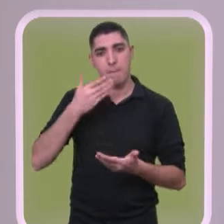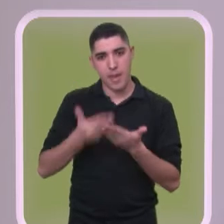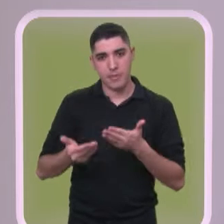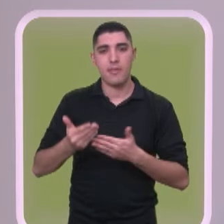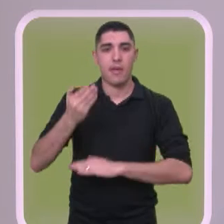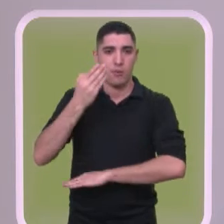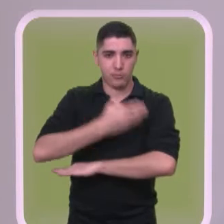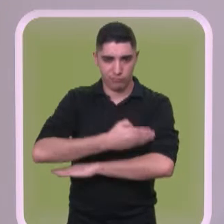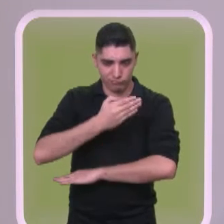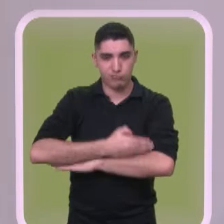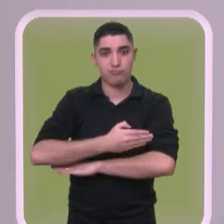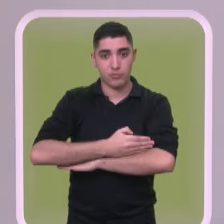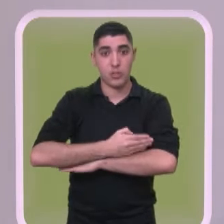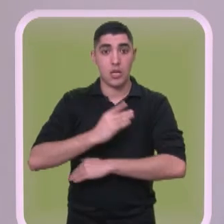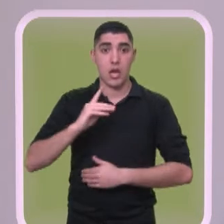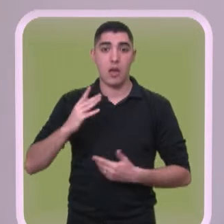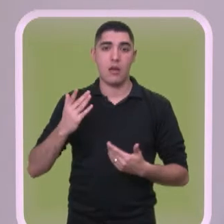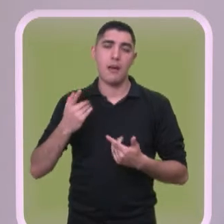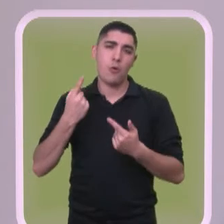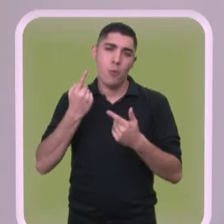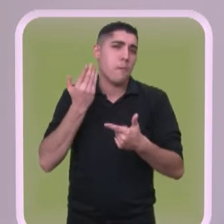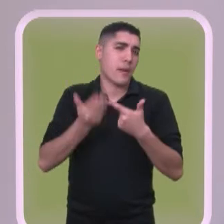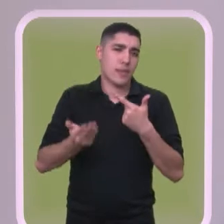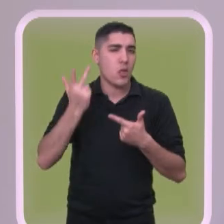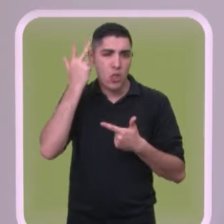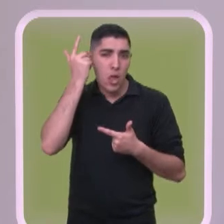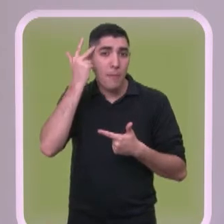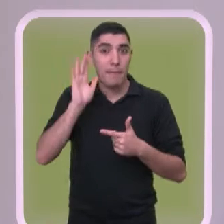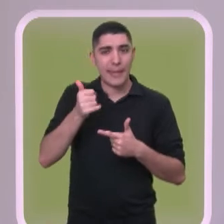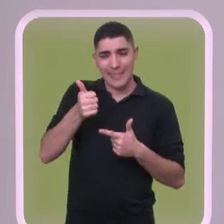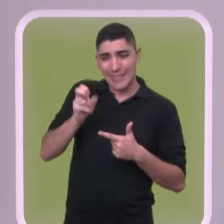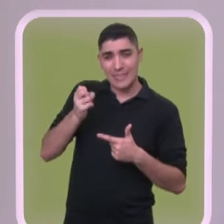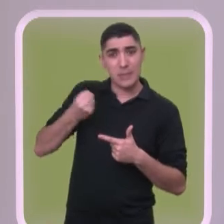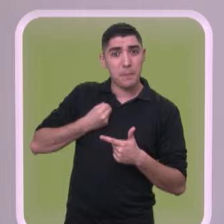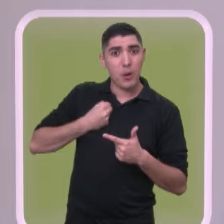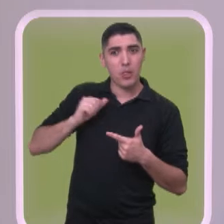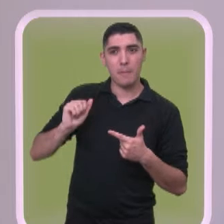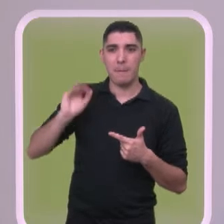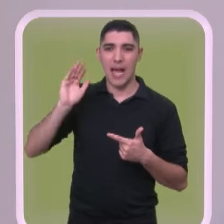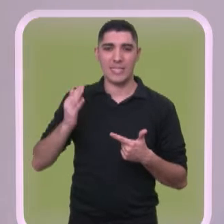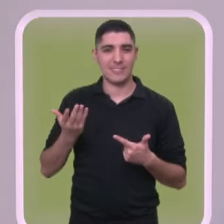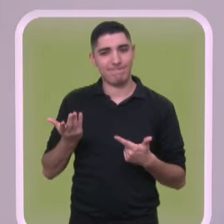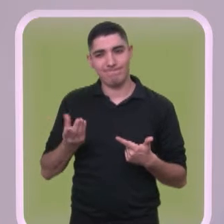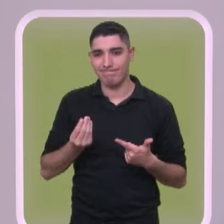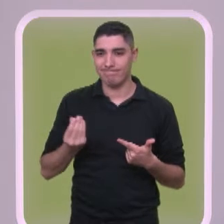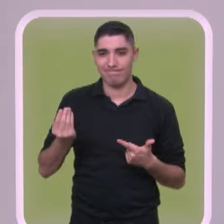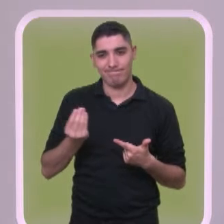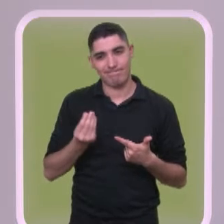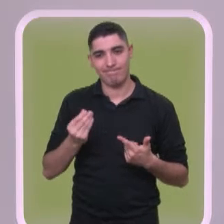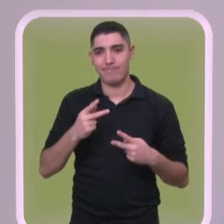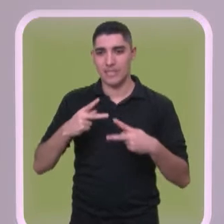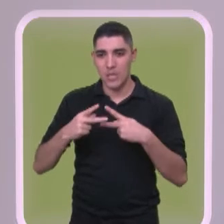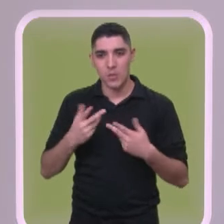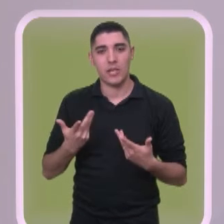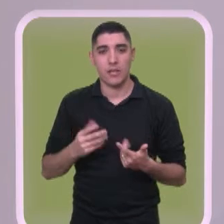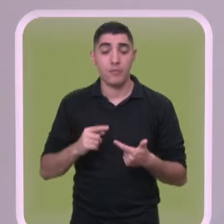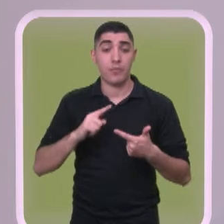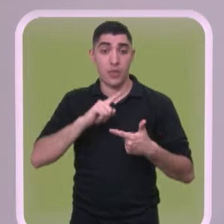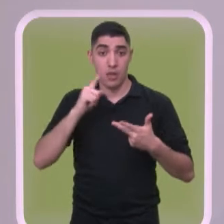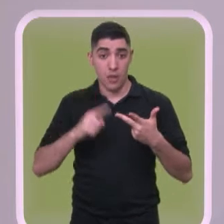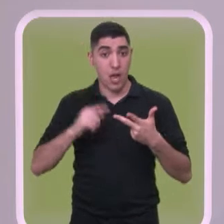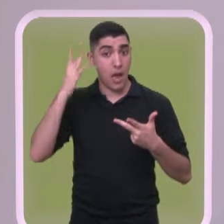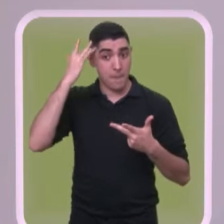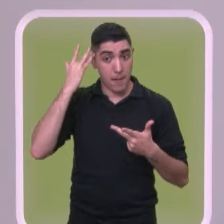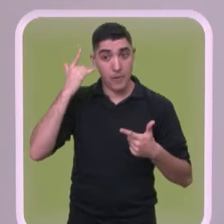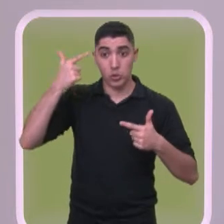Claro 9-7-82. Uma derrota é normal, mas não por 15 pontos. Acho que 15 pontos foi um pouquinho demais para o São José. Depois, amanhã já tem